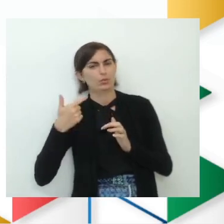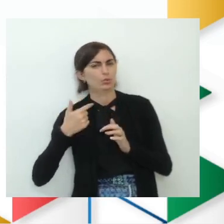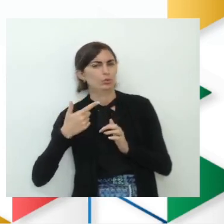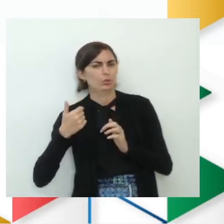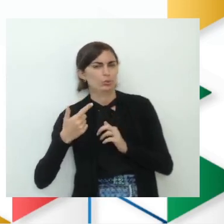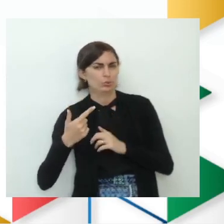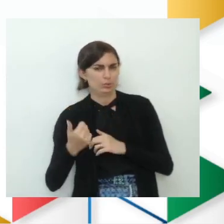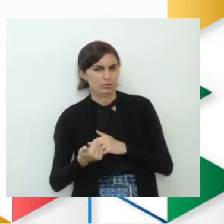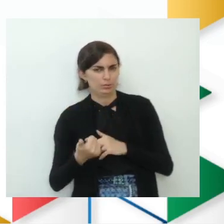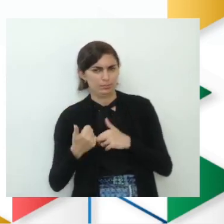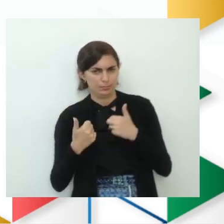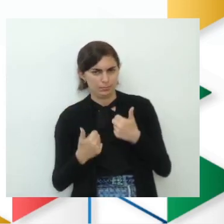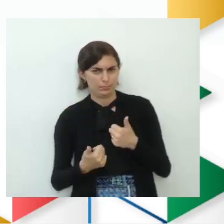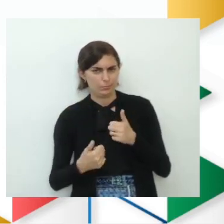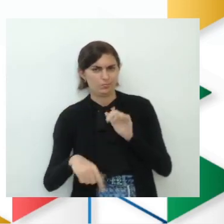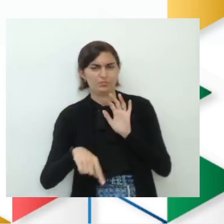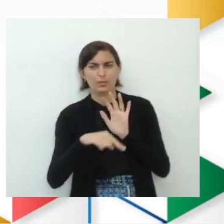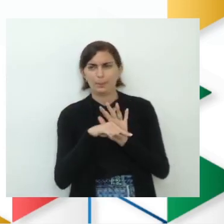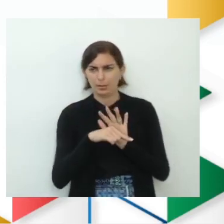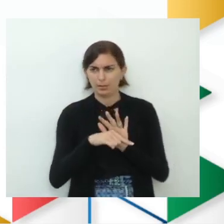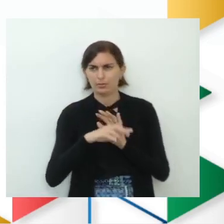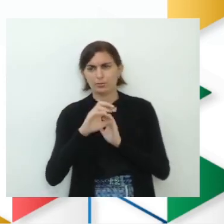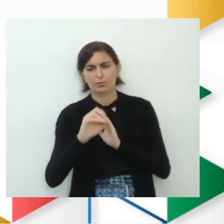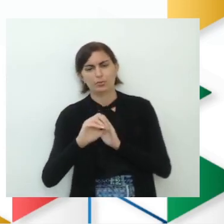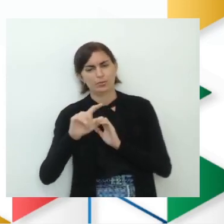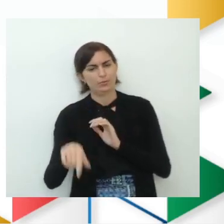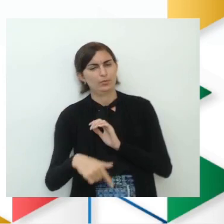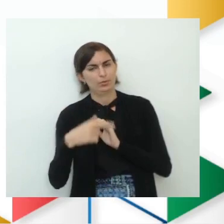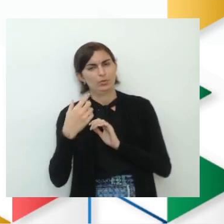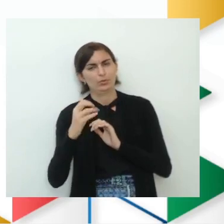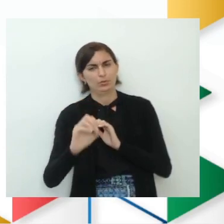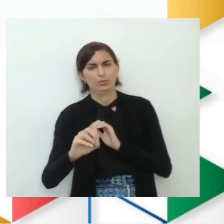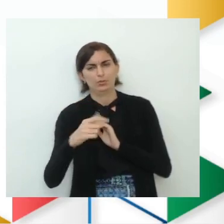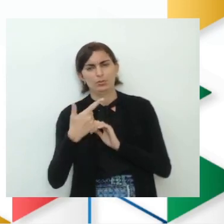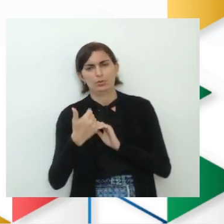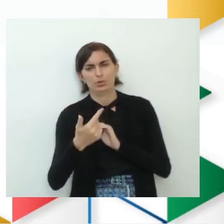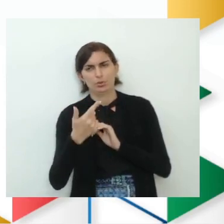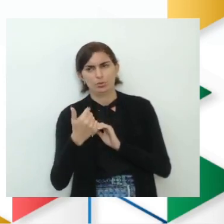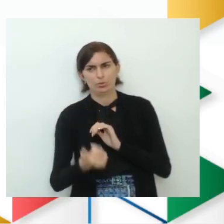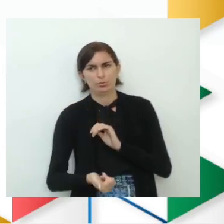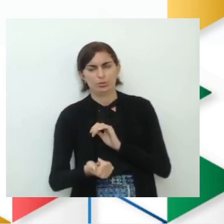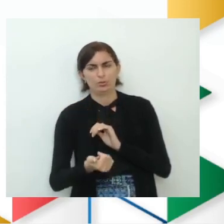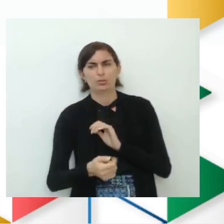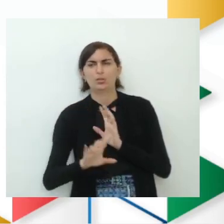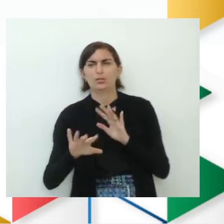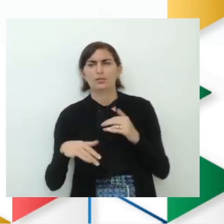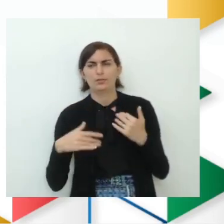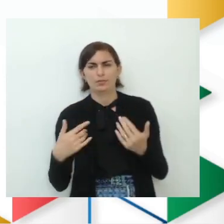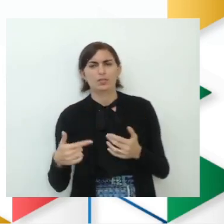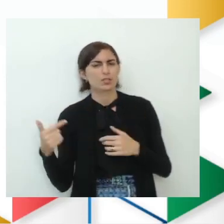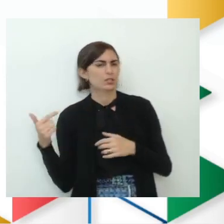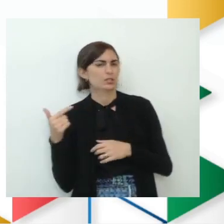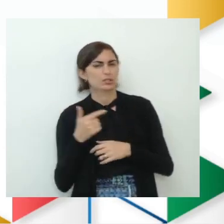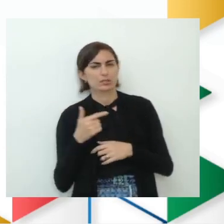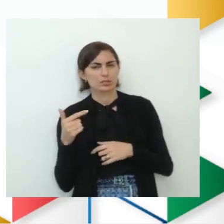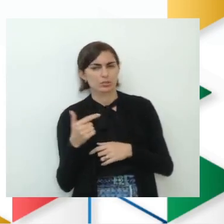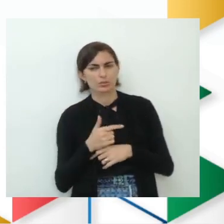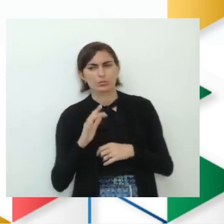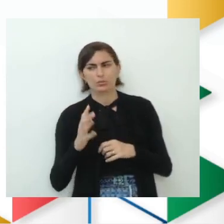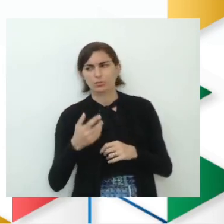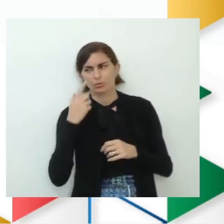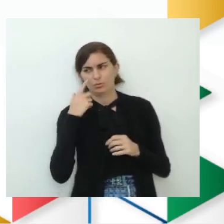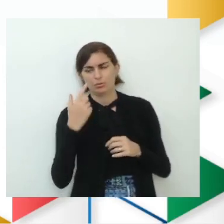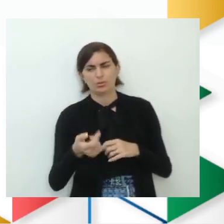0,012. Fechou? Menos 0,012, tá bom? Agora vamos para o segundo item. Já vimos a